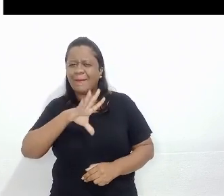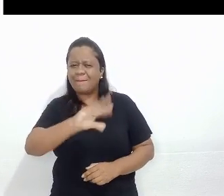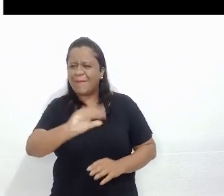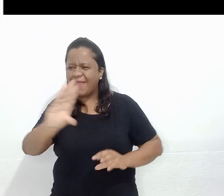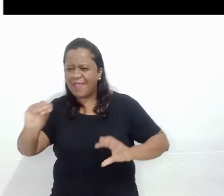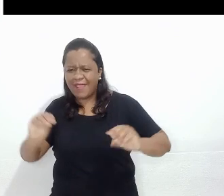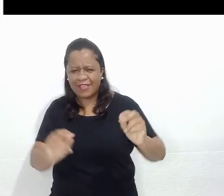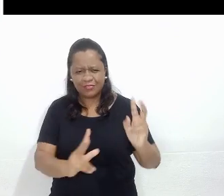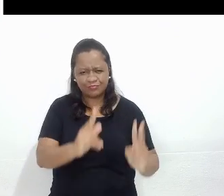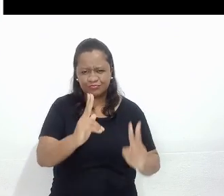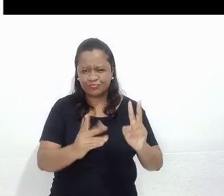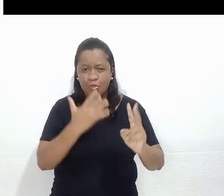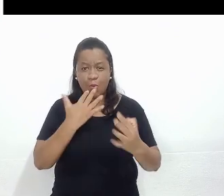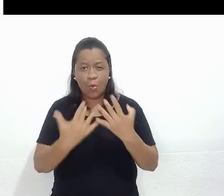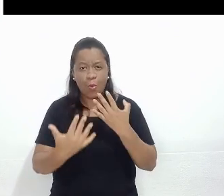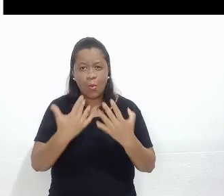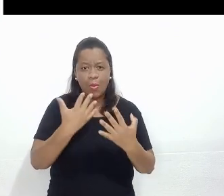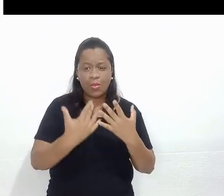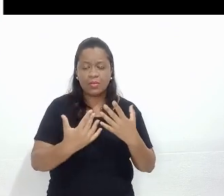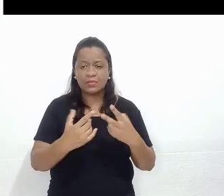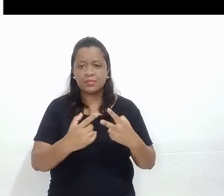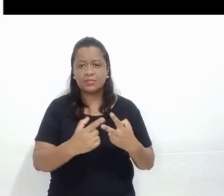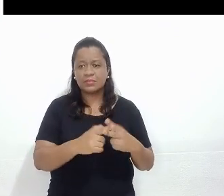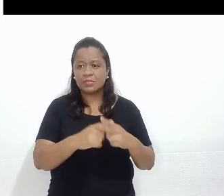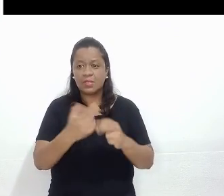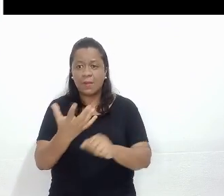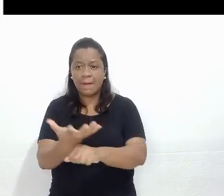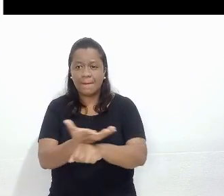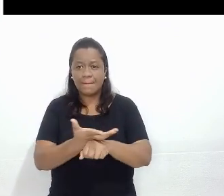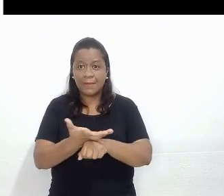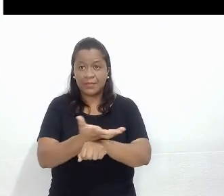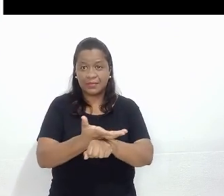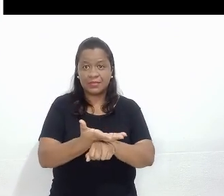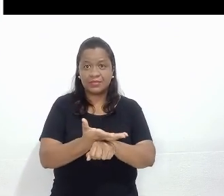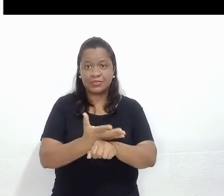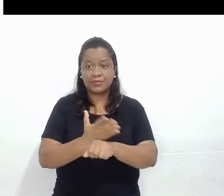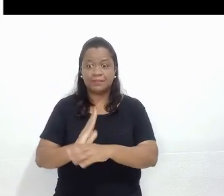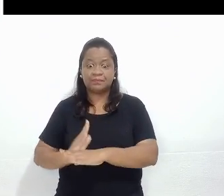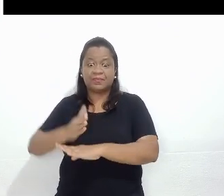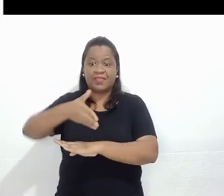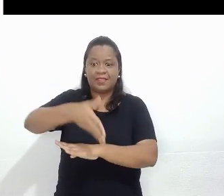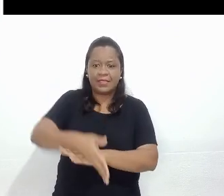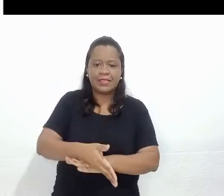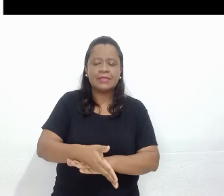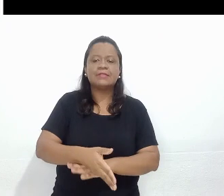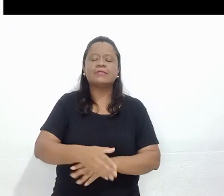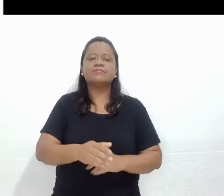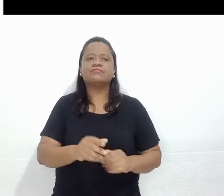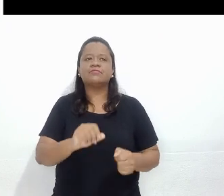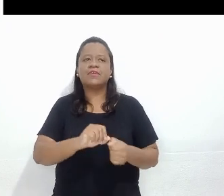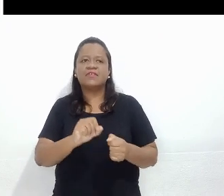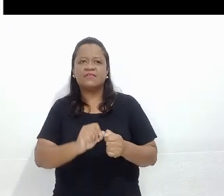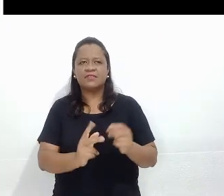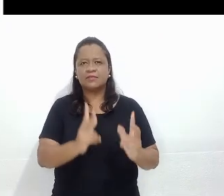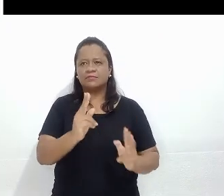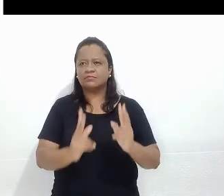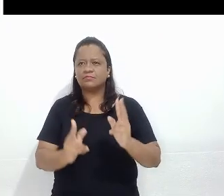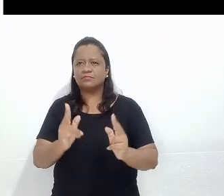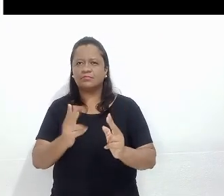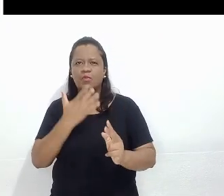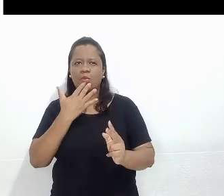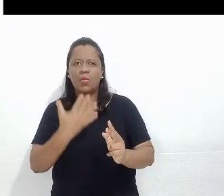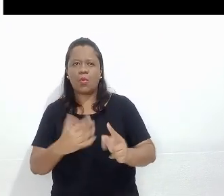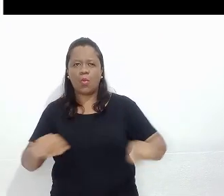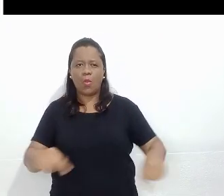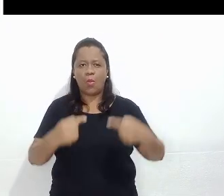na hora da colorização do seu material, quando entra um colorista para fazer os ajustes de cor, de contraste,